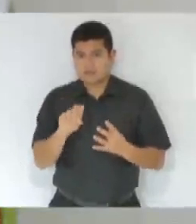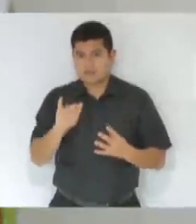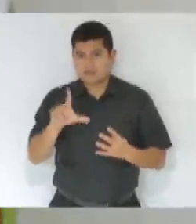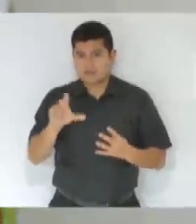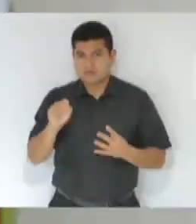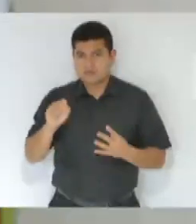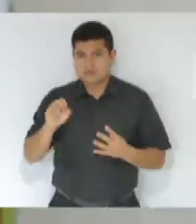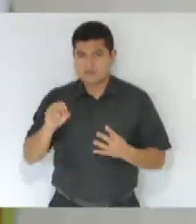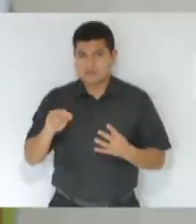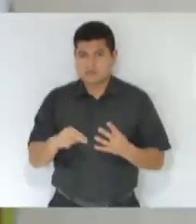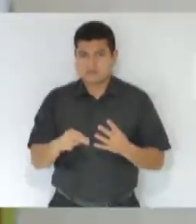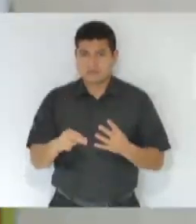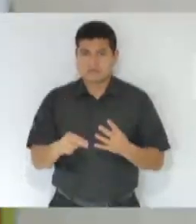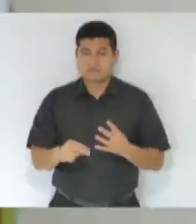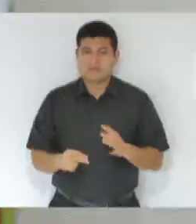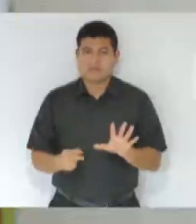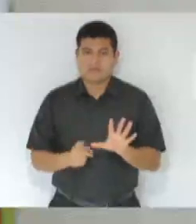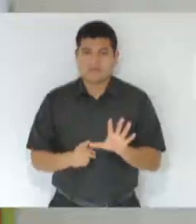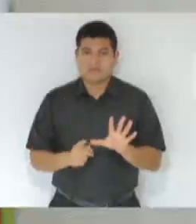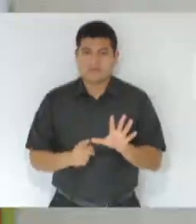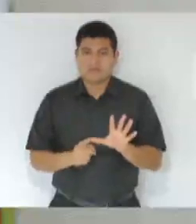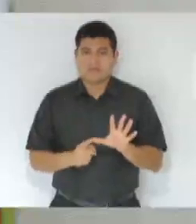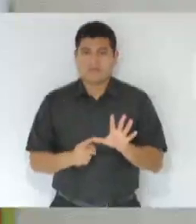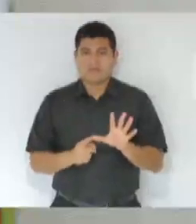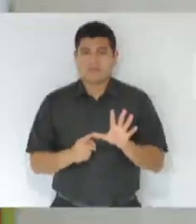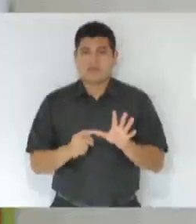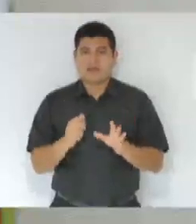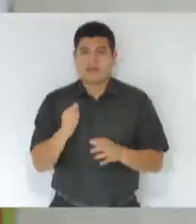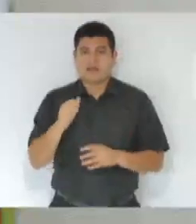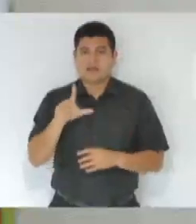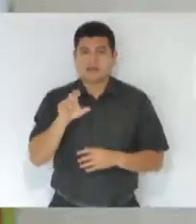Zimmermann e a Alessandra Cavalheiro.